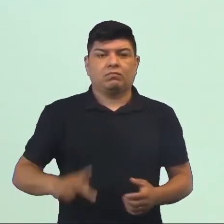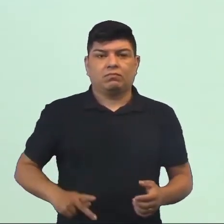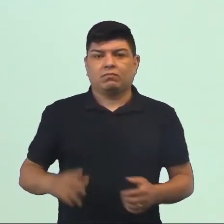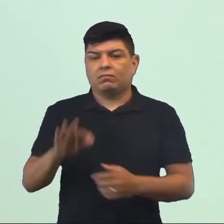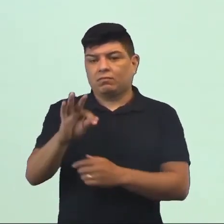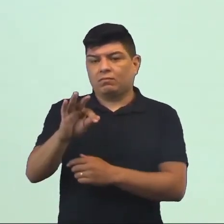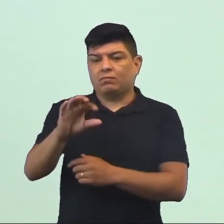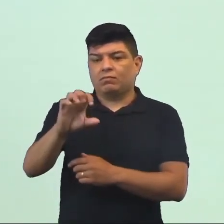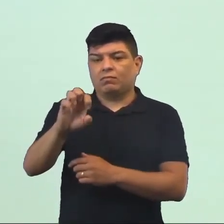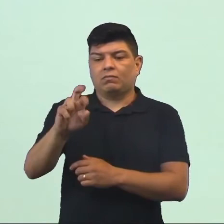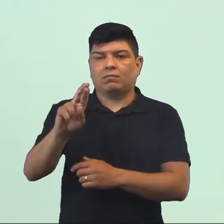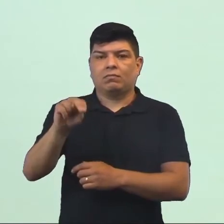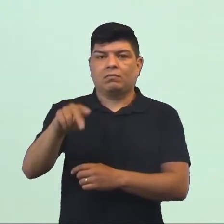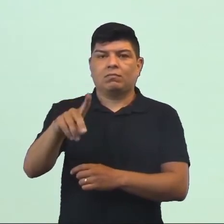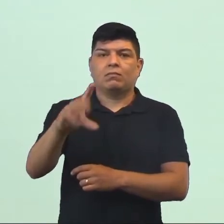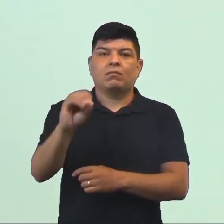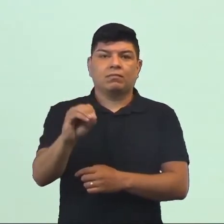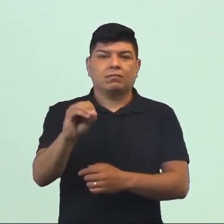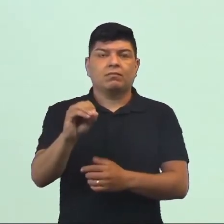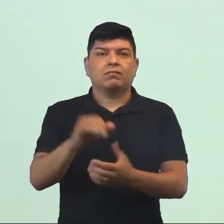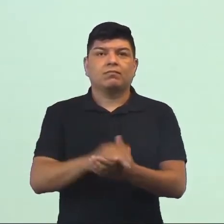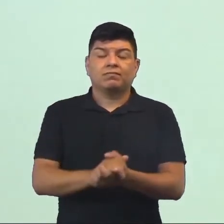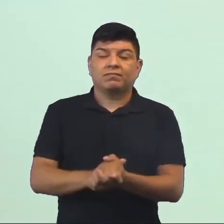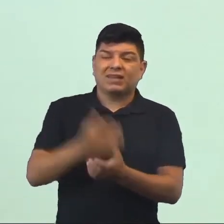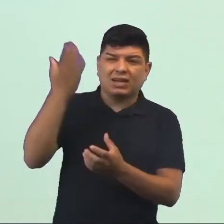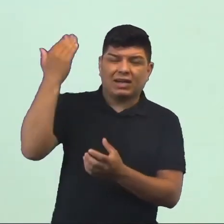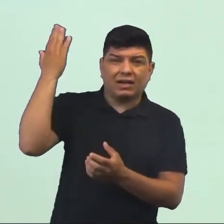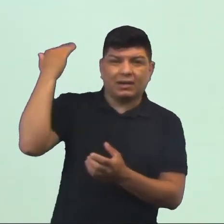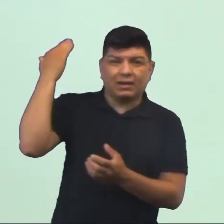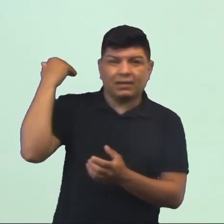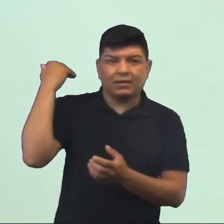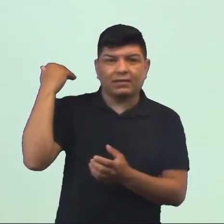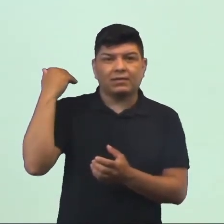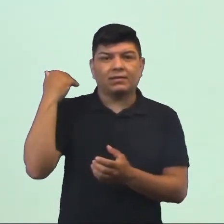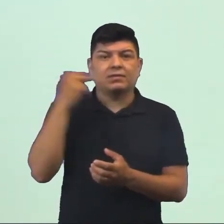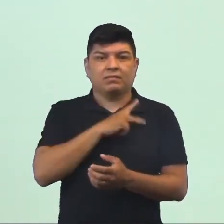Fernando Collor de Mello. Lá durante o